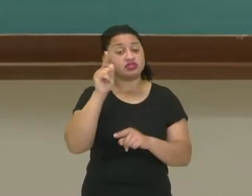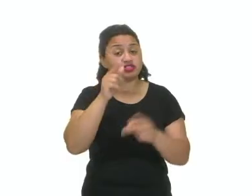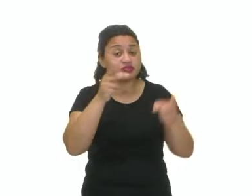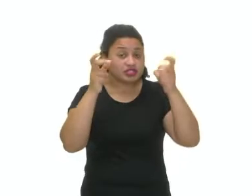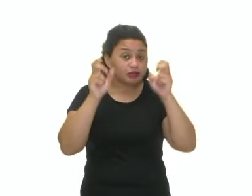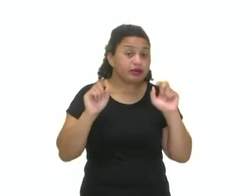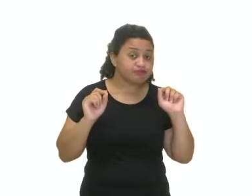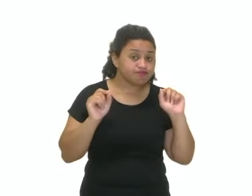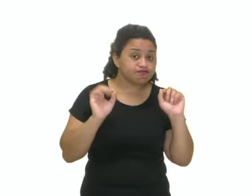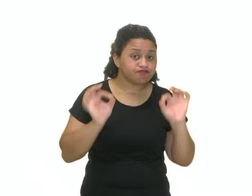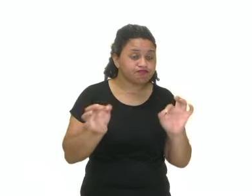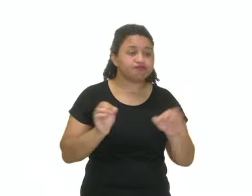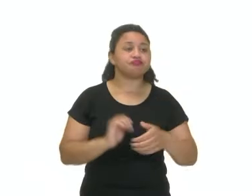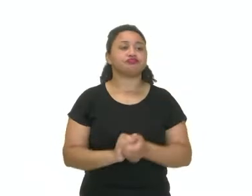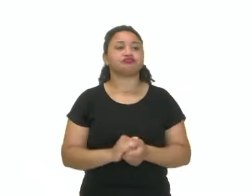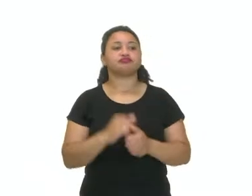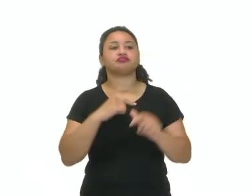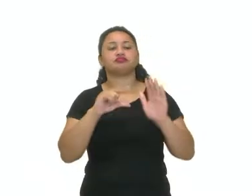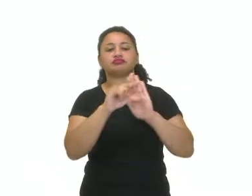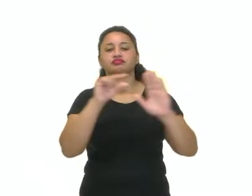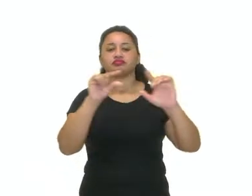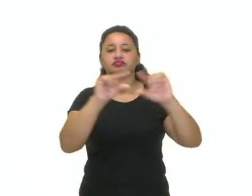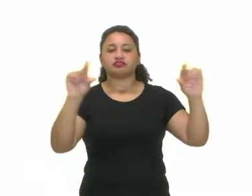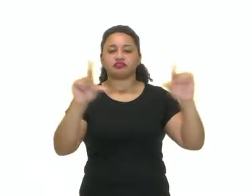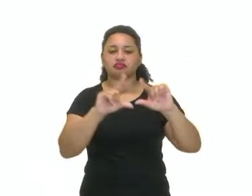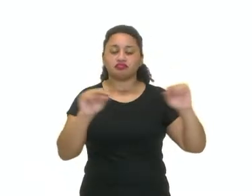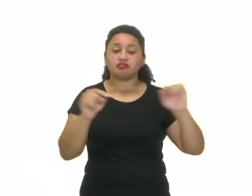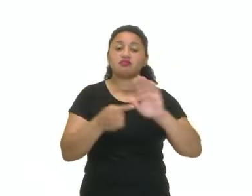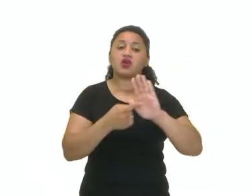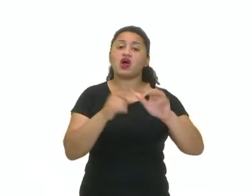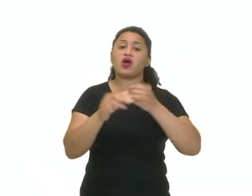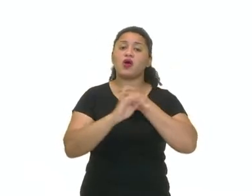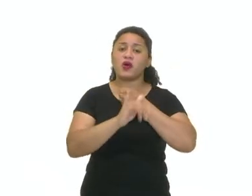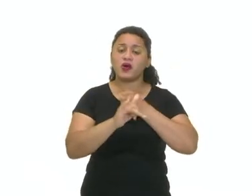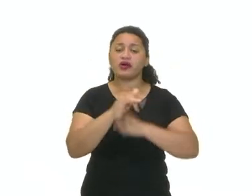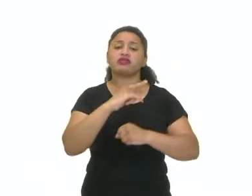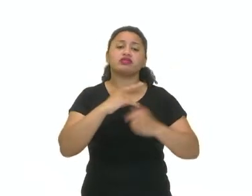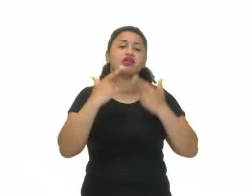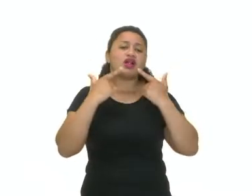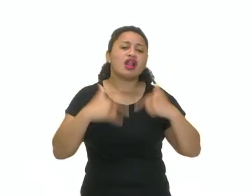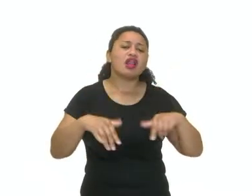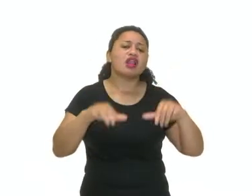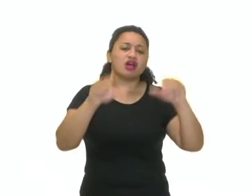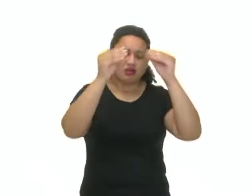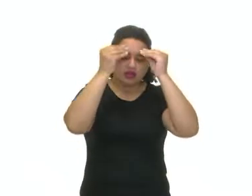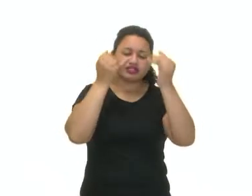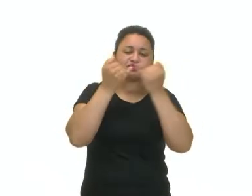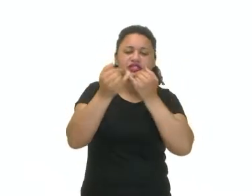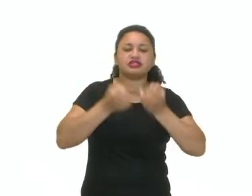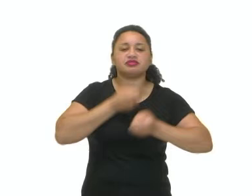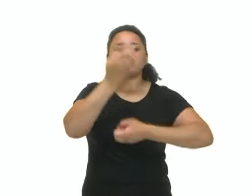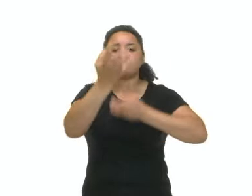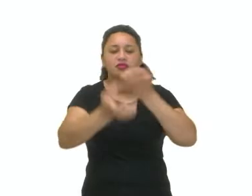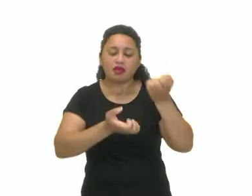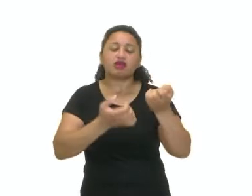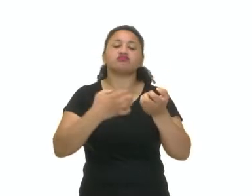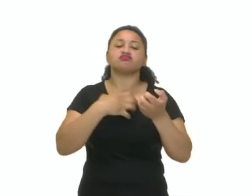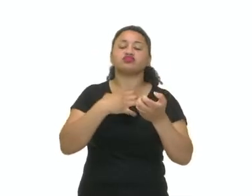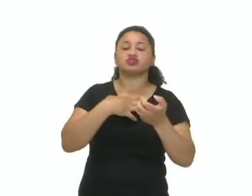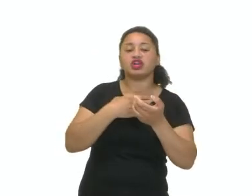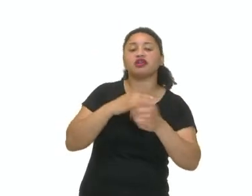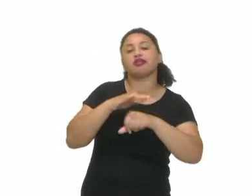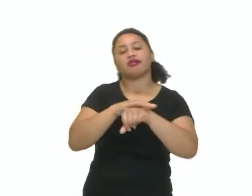então. Os trechos destacados confirmam que a crônica traz uma linguagem próxima da oralidade, um tom coloquial,